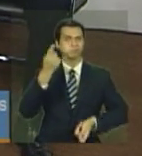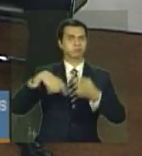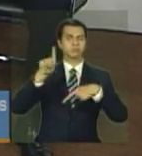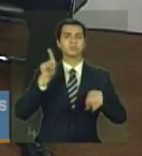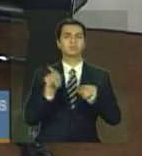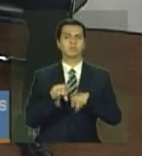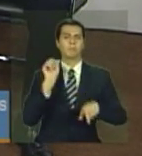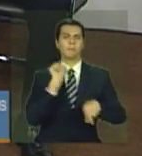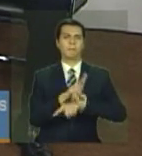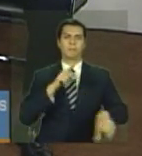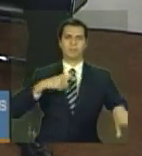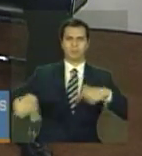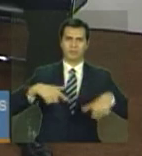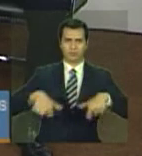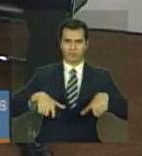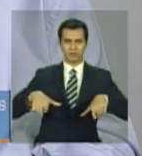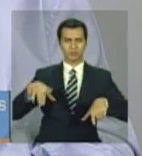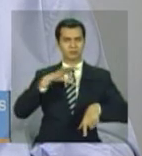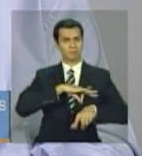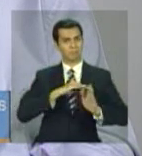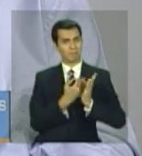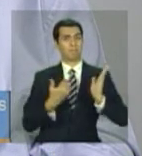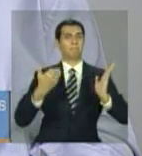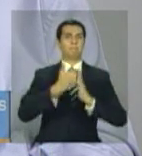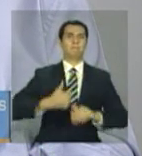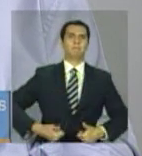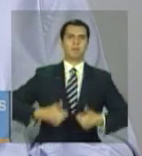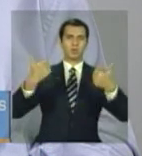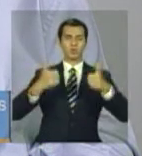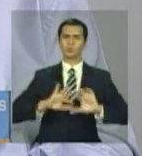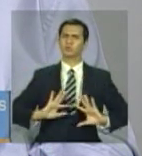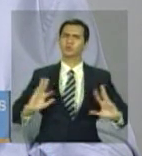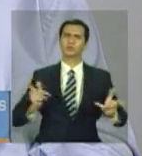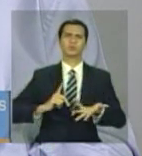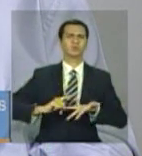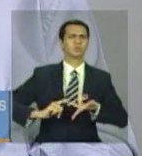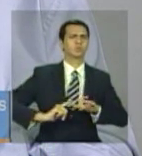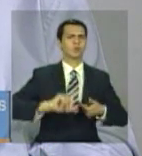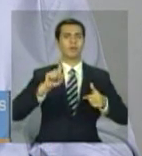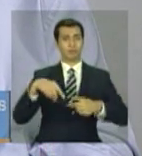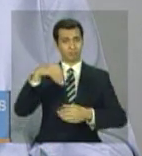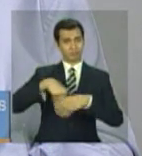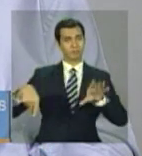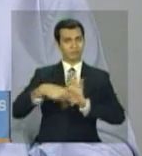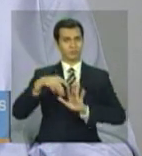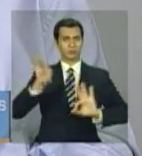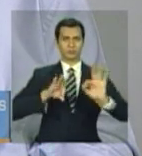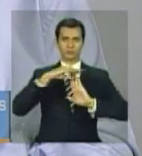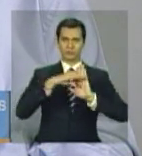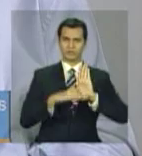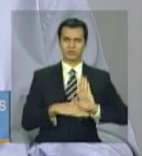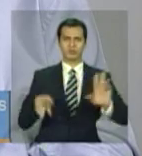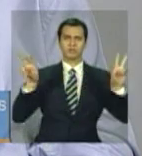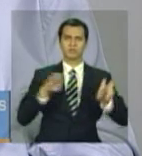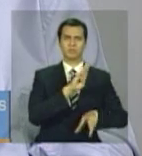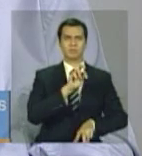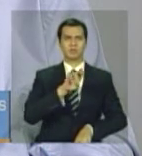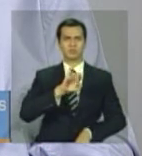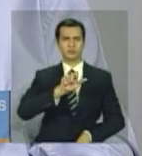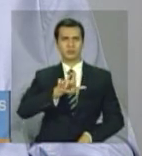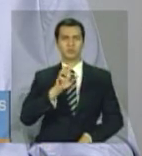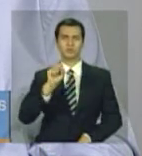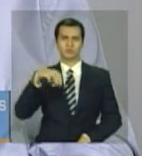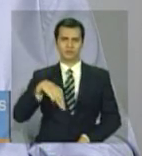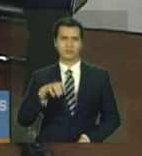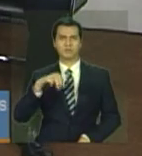de inserção profissional e de geração de renda. Então, esse é o Brasil Sem Miséria, então ele dá um salto além do serviço, né, que a gente estava